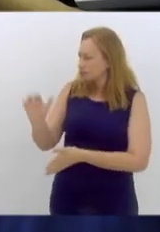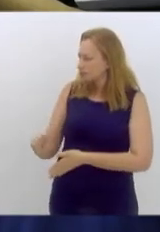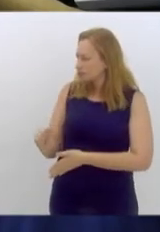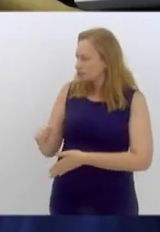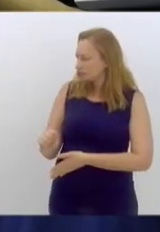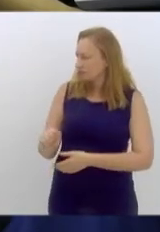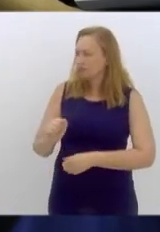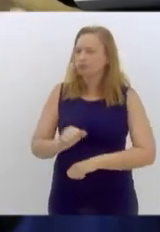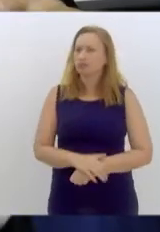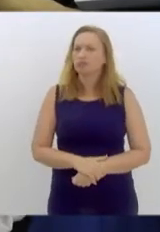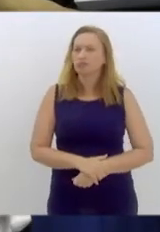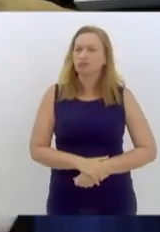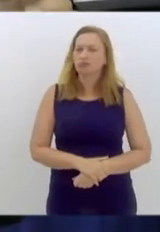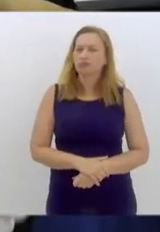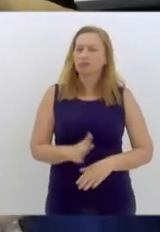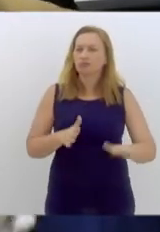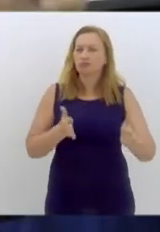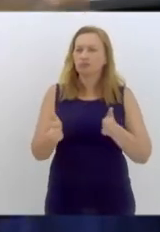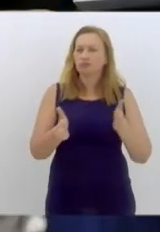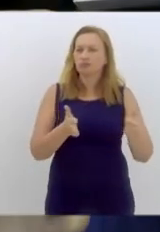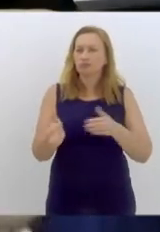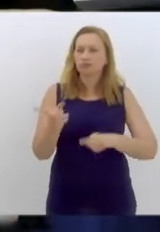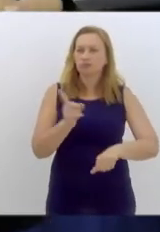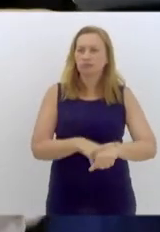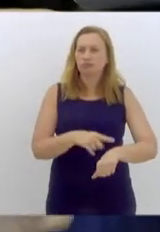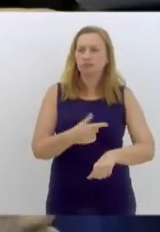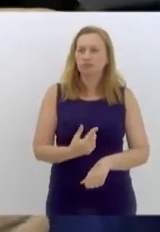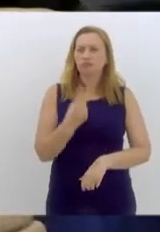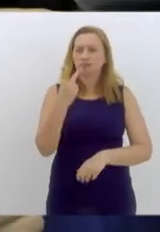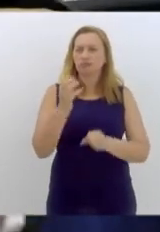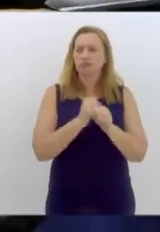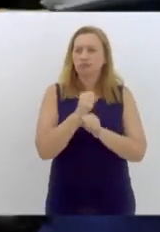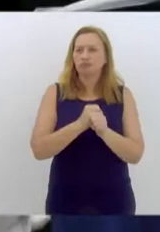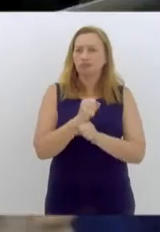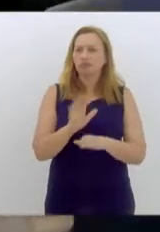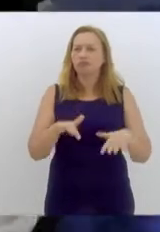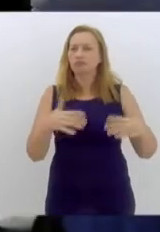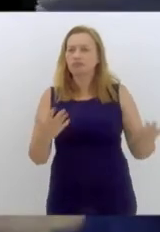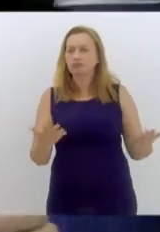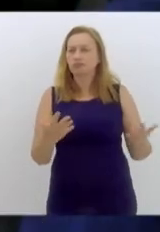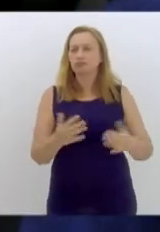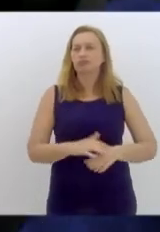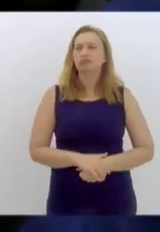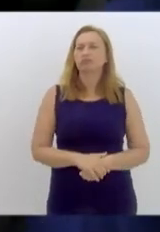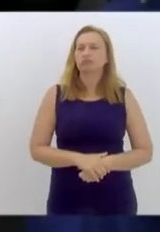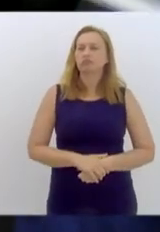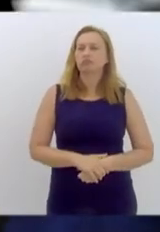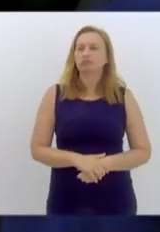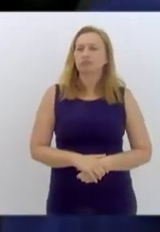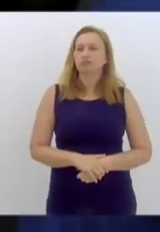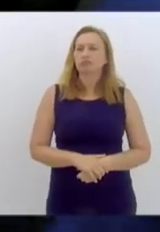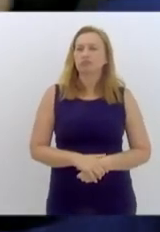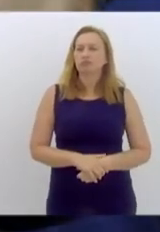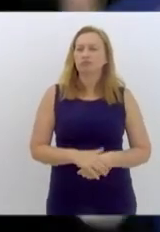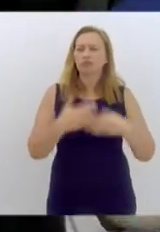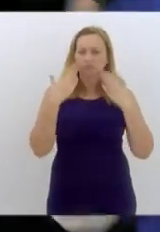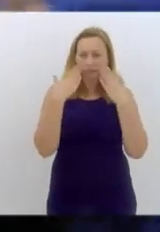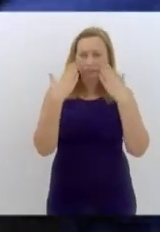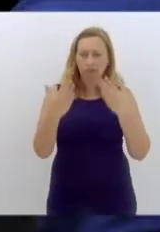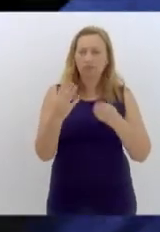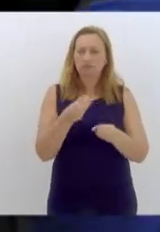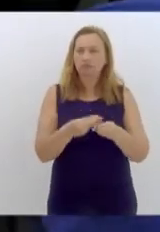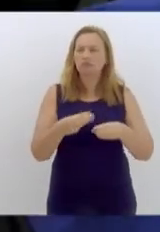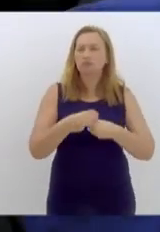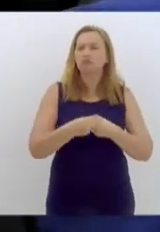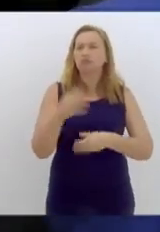do Estado, nesse intervalo de tempo de 2 anos, quais foram objetivamente as interlocuções estabelecidas com as representações municipais da Fazenda